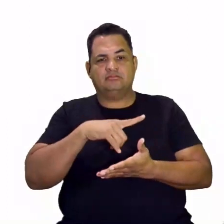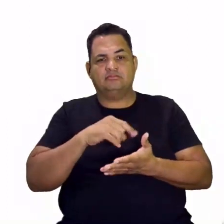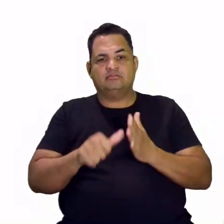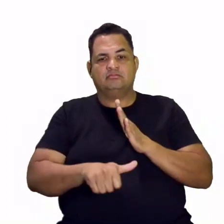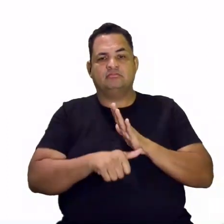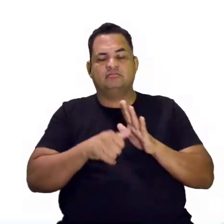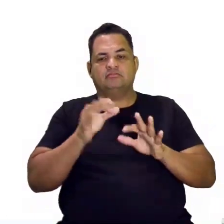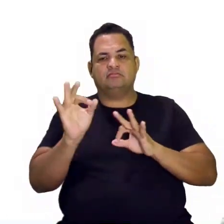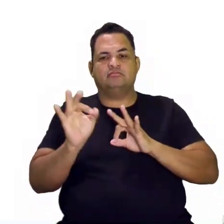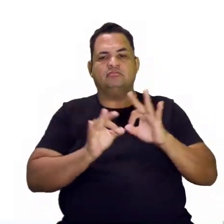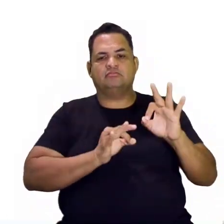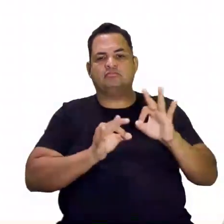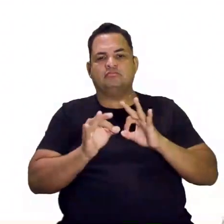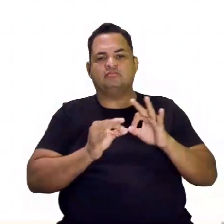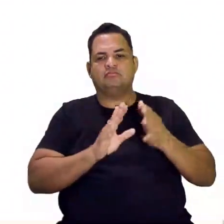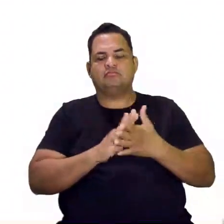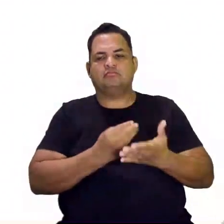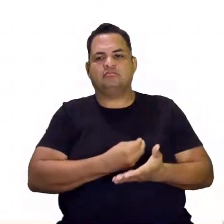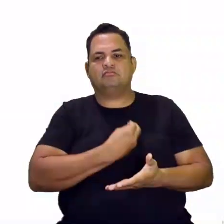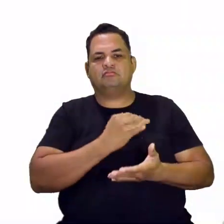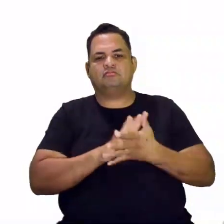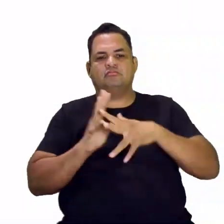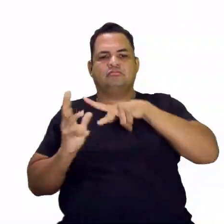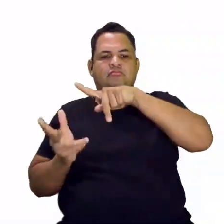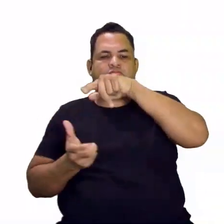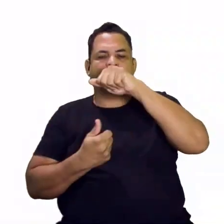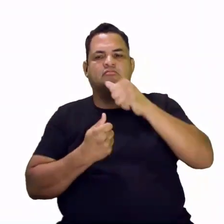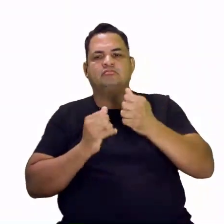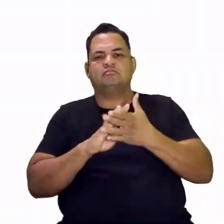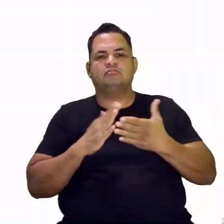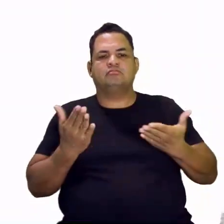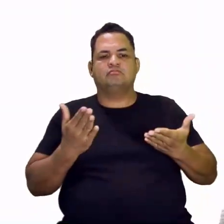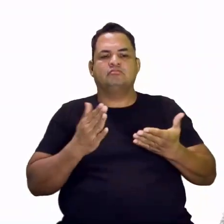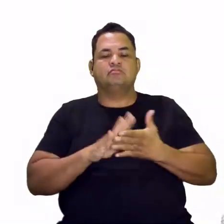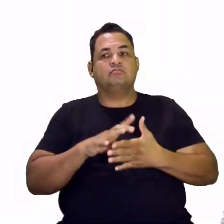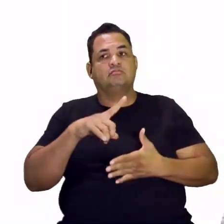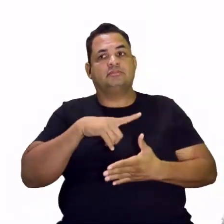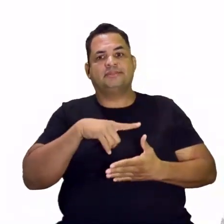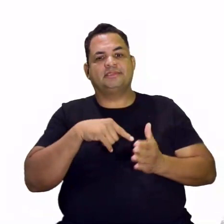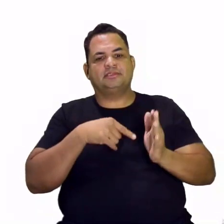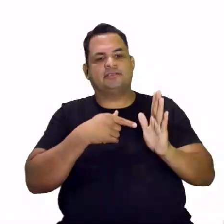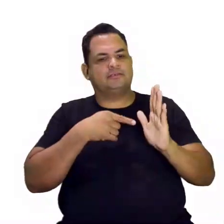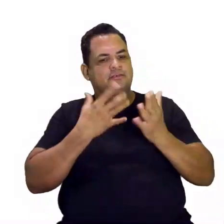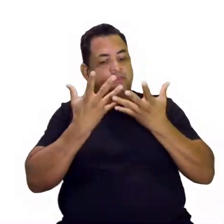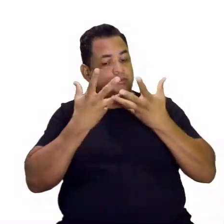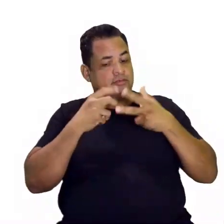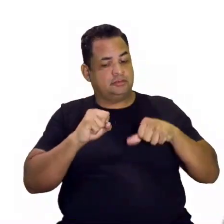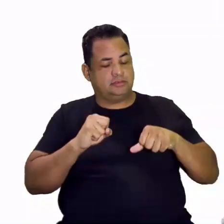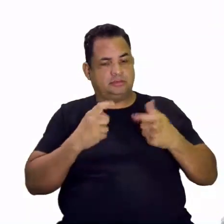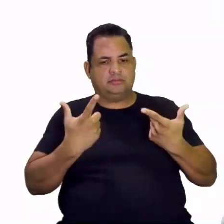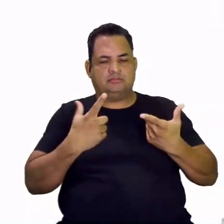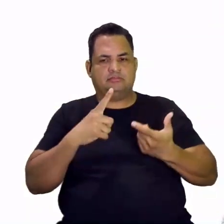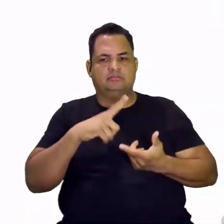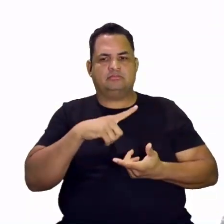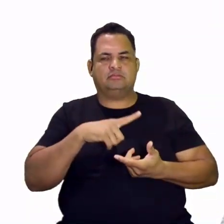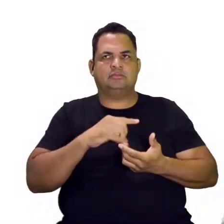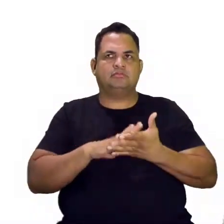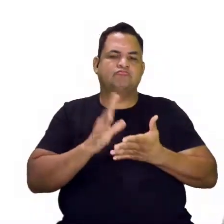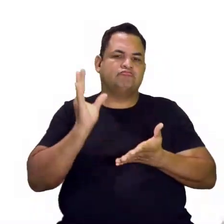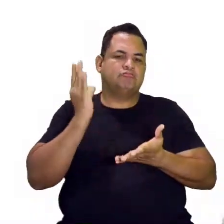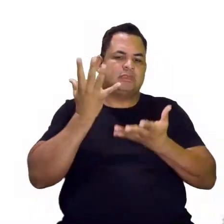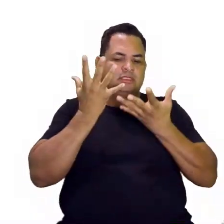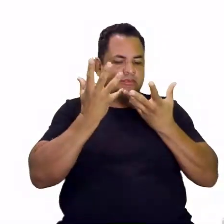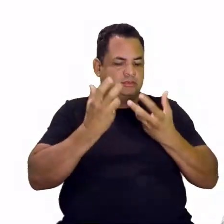as primeiras formas de vida a surgir na Terra. Há quem questione essa situação, tá, gente? Alguns concordam